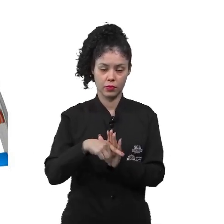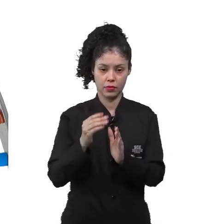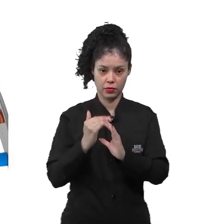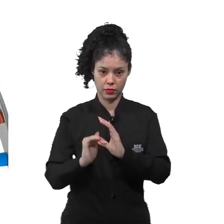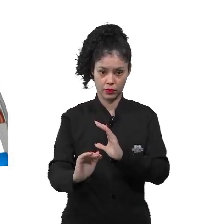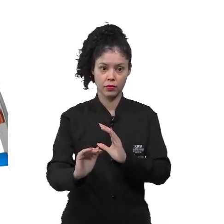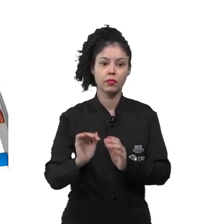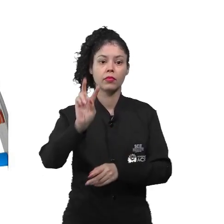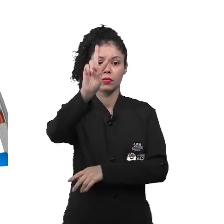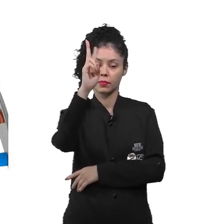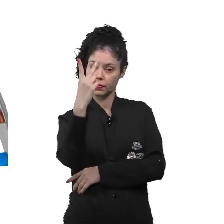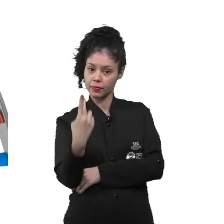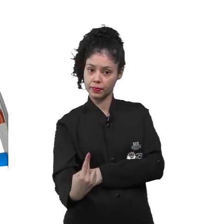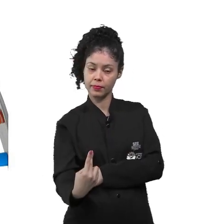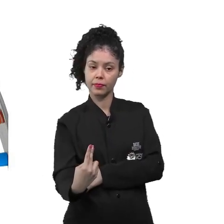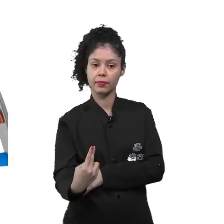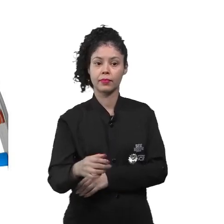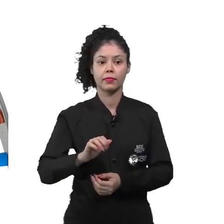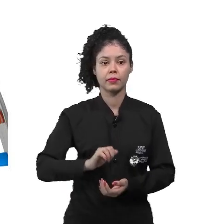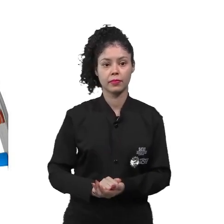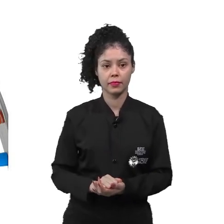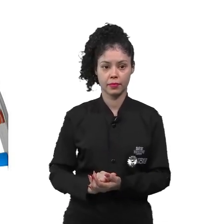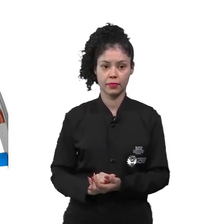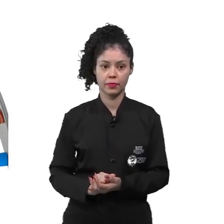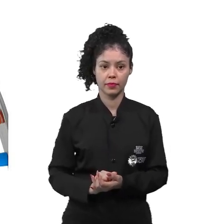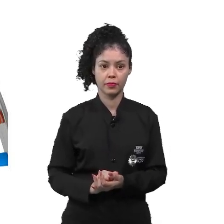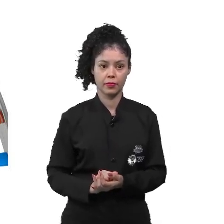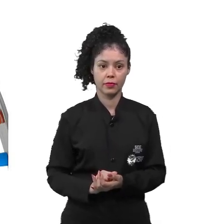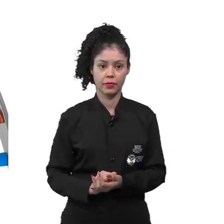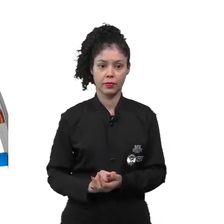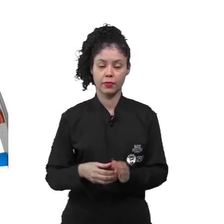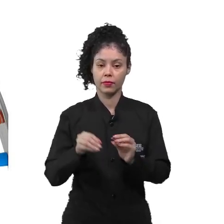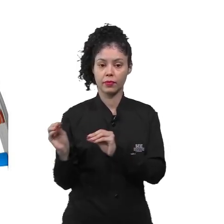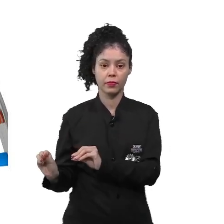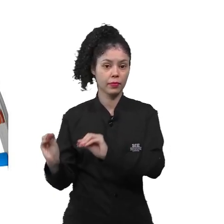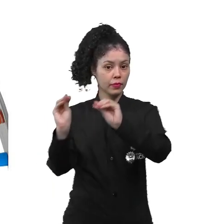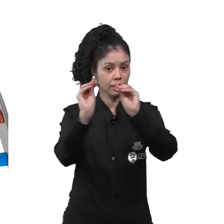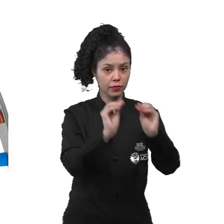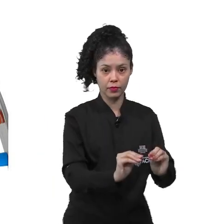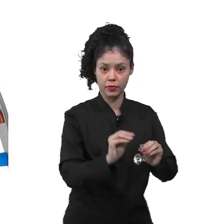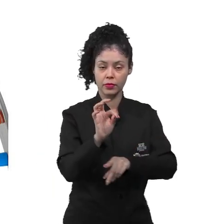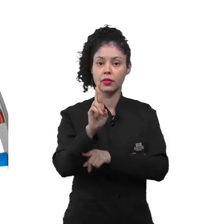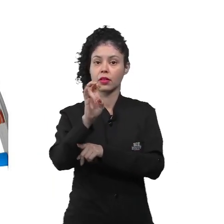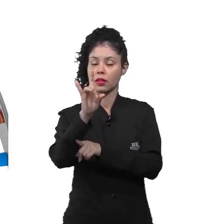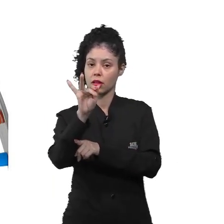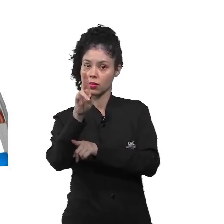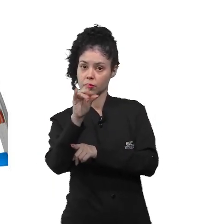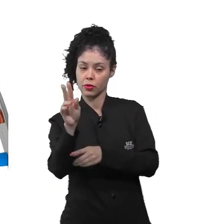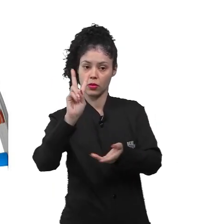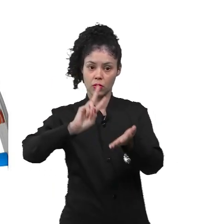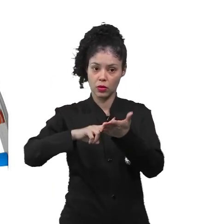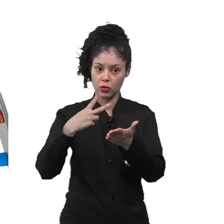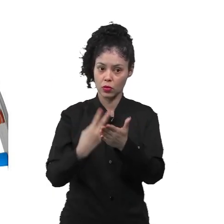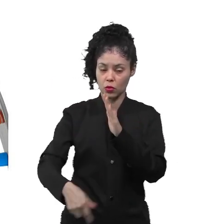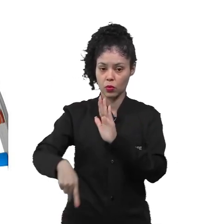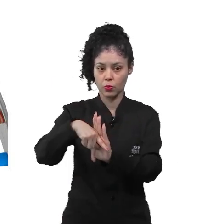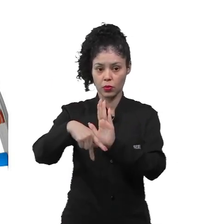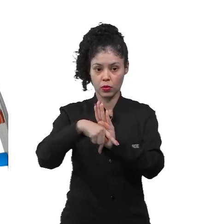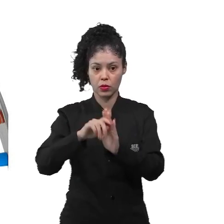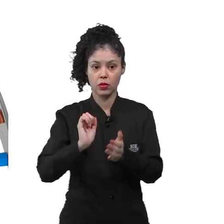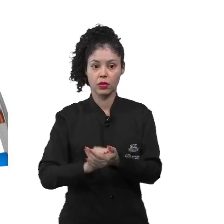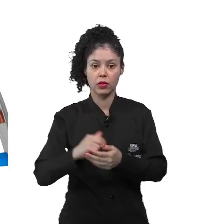proteica. A gente tem um RNA transportador, né, que vai traduzir o código genético